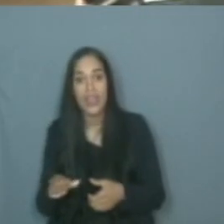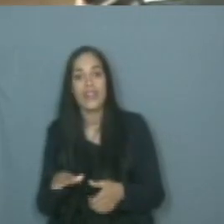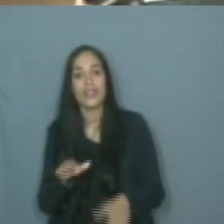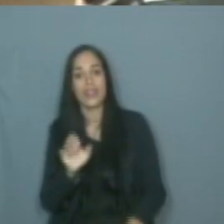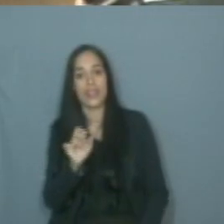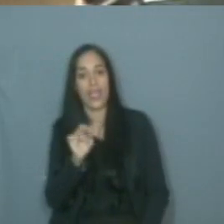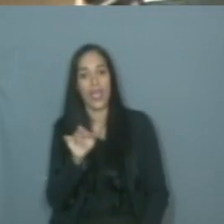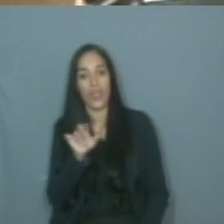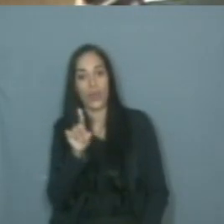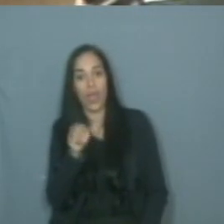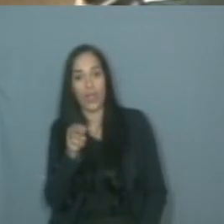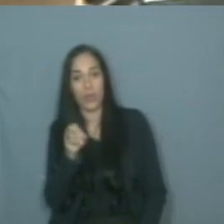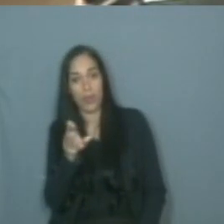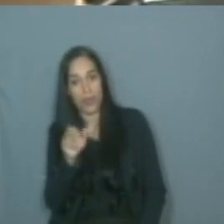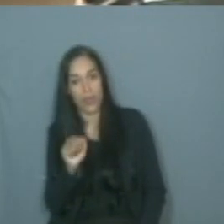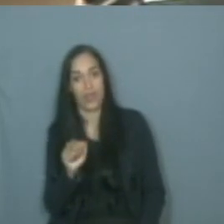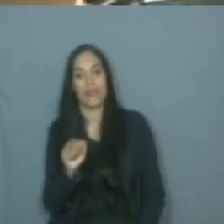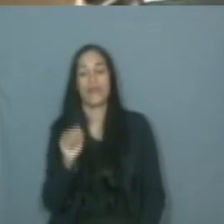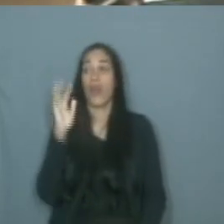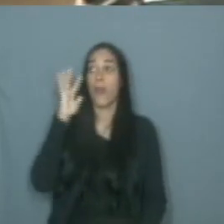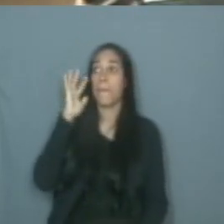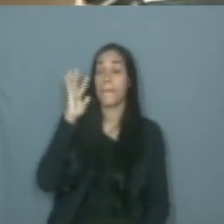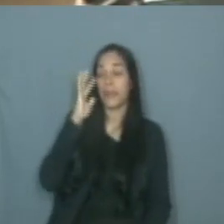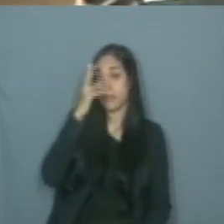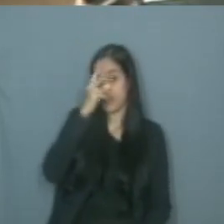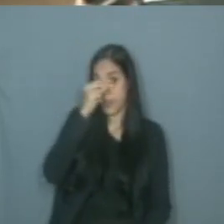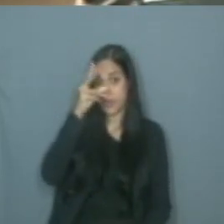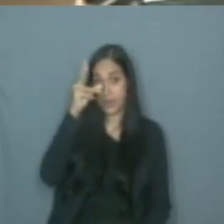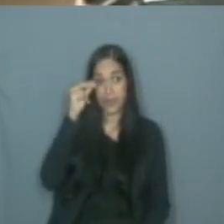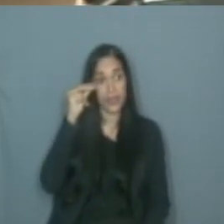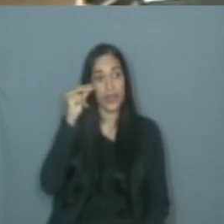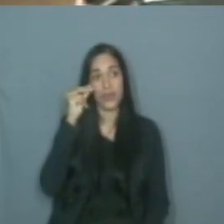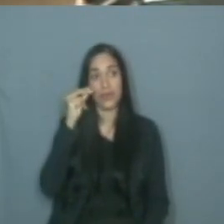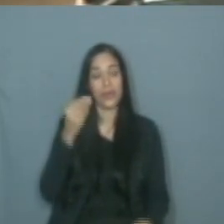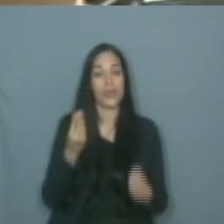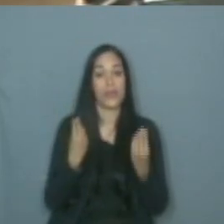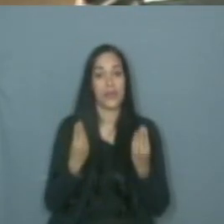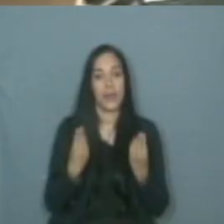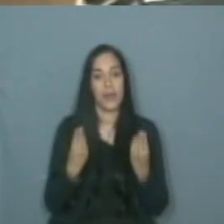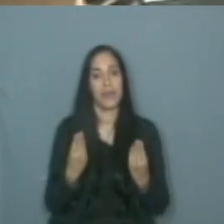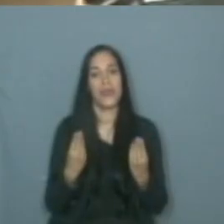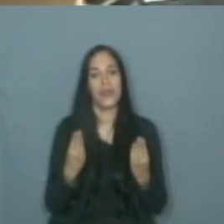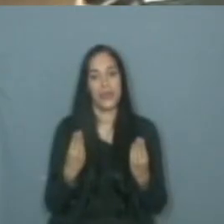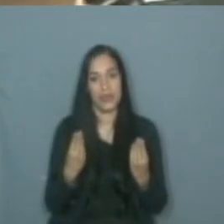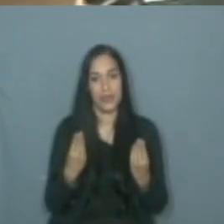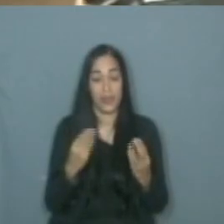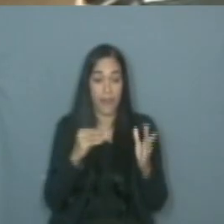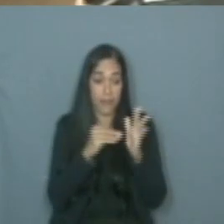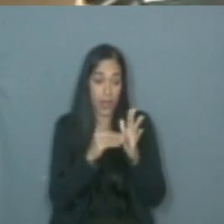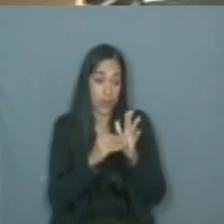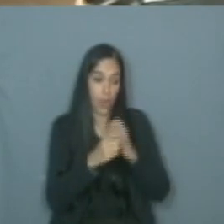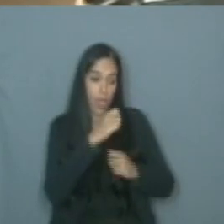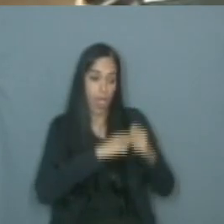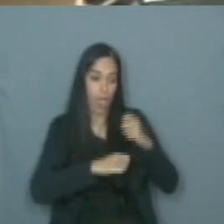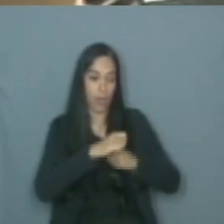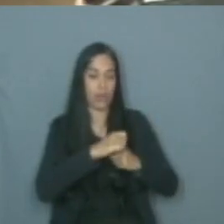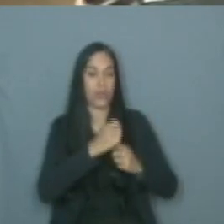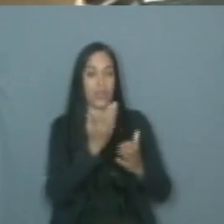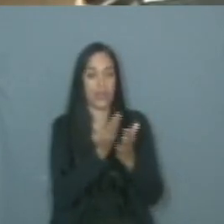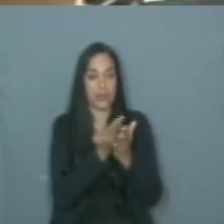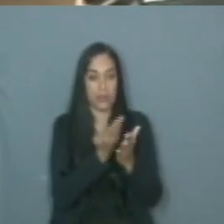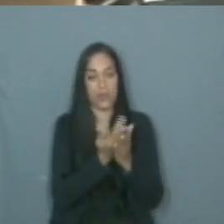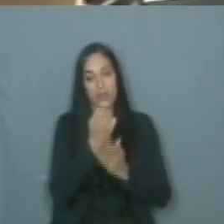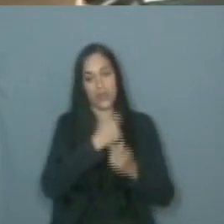Moura. Então é um prefeito que não... me desculpe. Faltou aula de administração pública, faltou aula